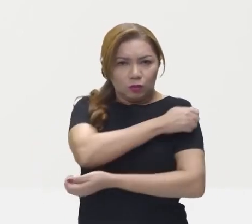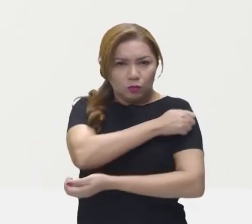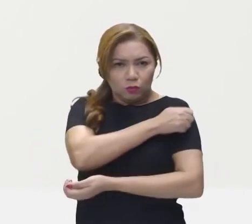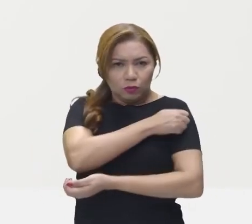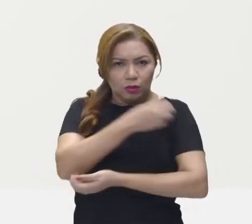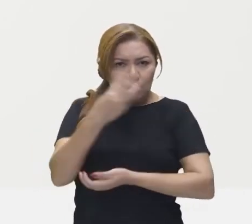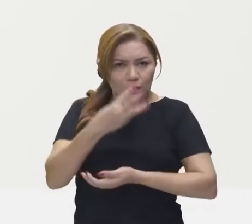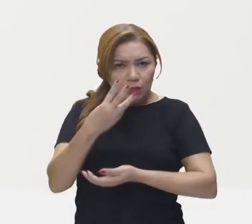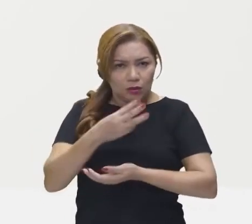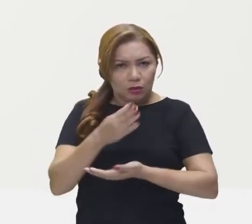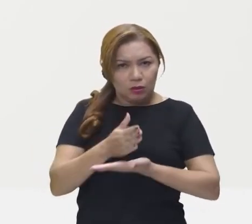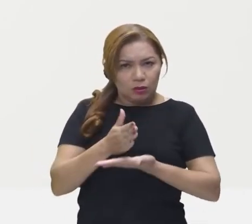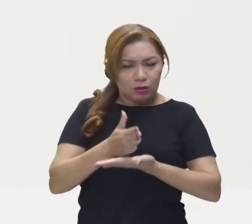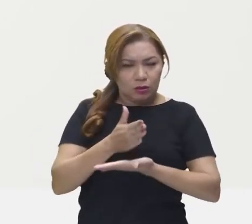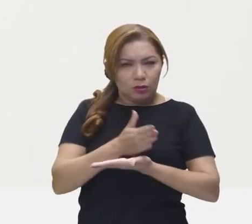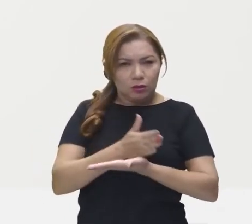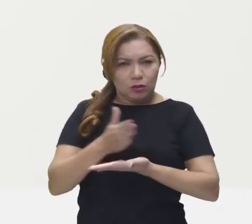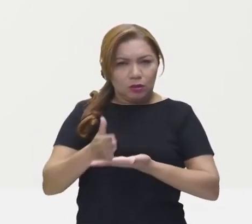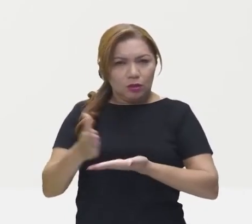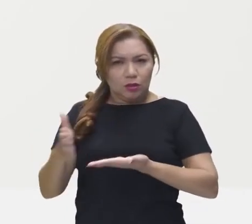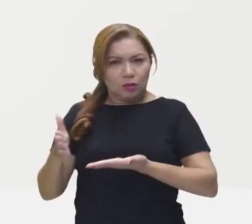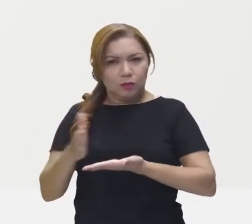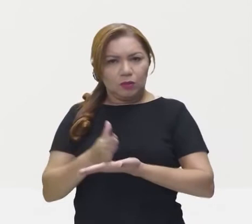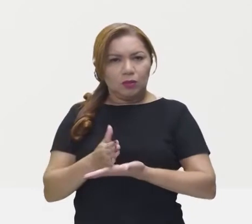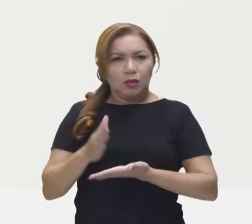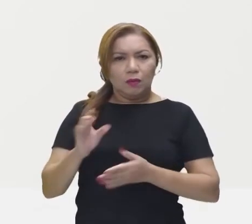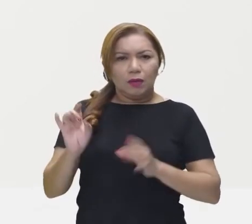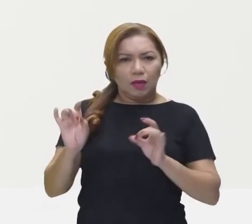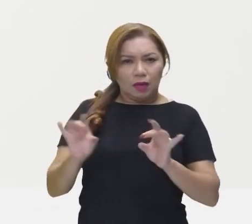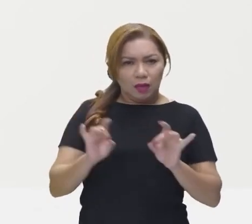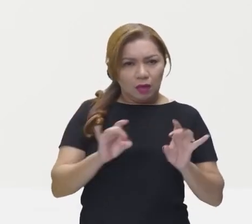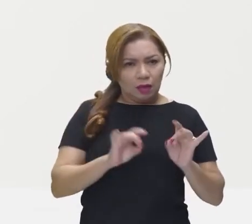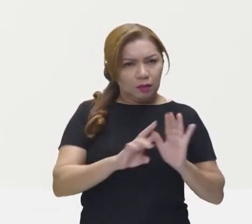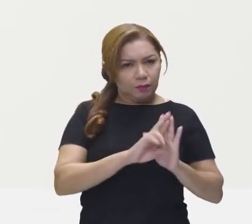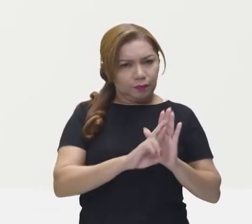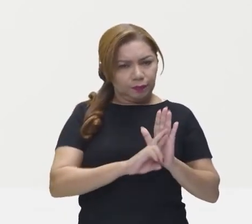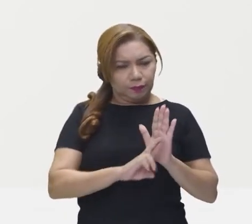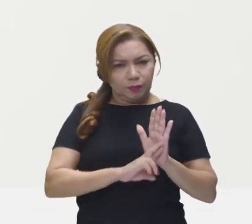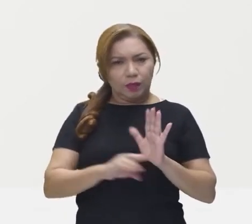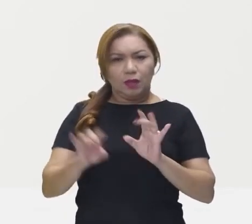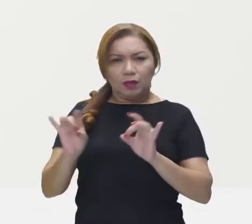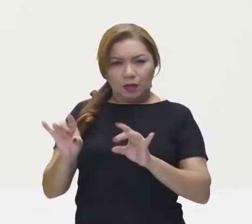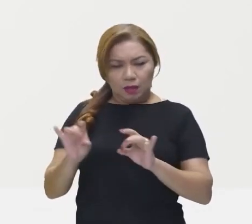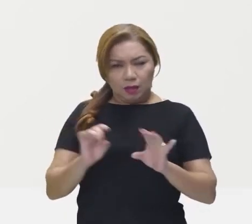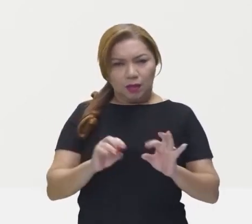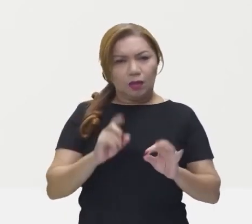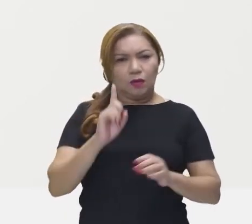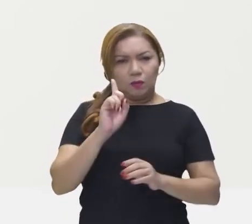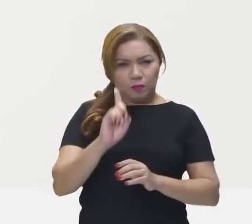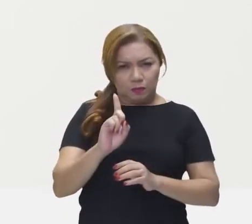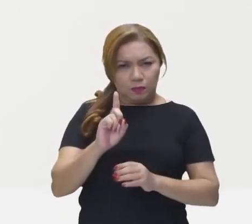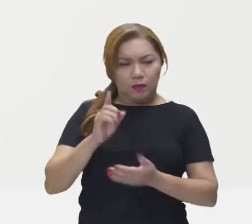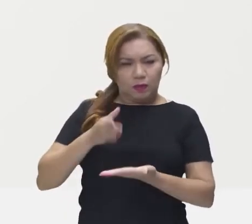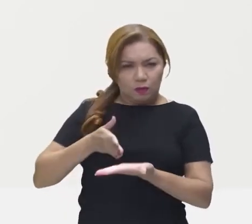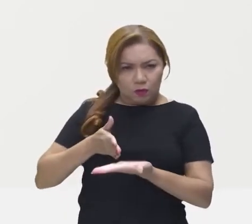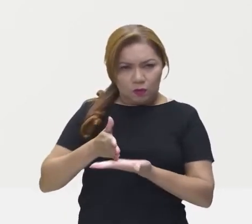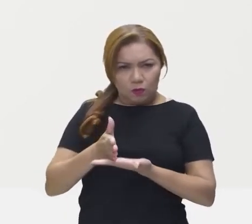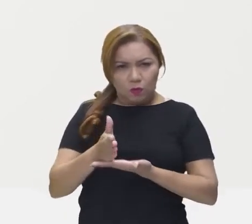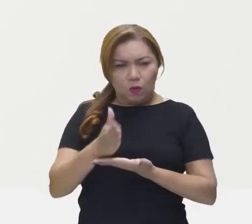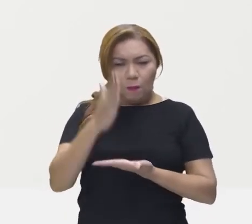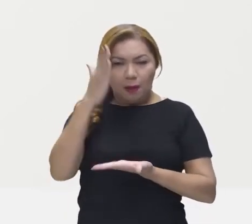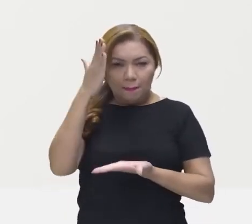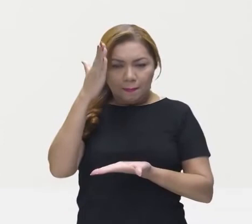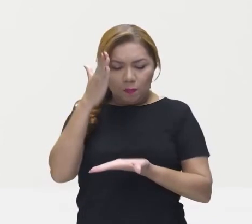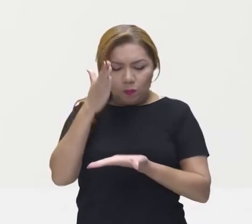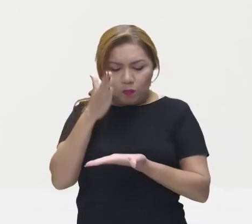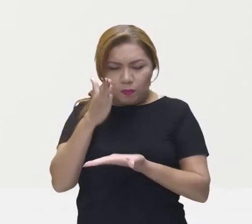as seguintes regras. Cada componente deve percorrer somente 1/3 da pista. E aqui eu